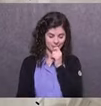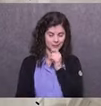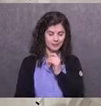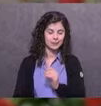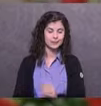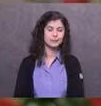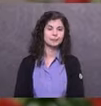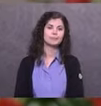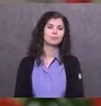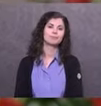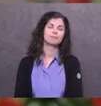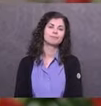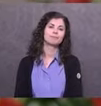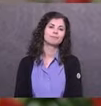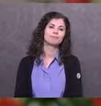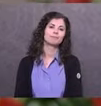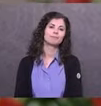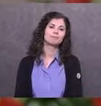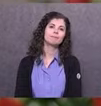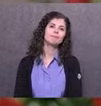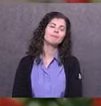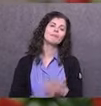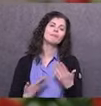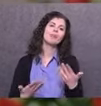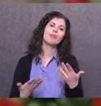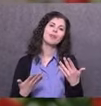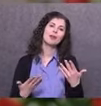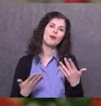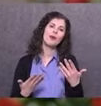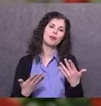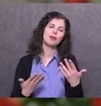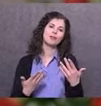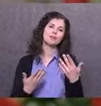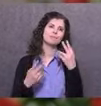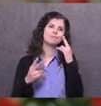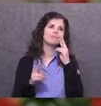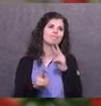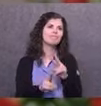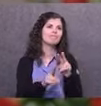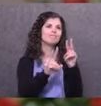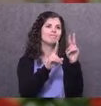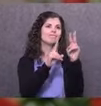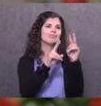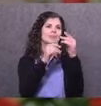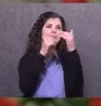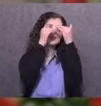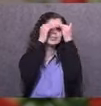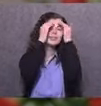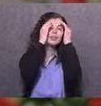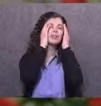Amém. Dirijamo-nos agora para a Santa Mãe de Deus e Mãe Nossa.